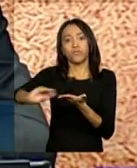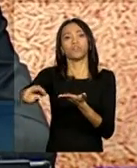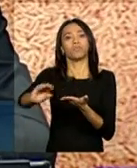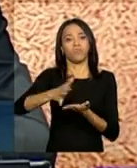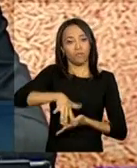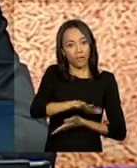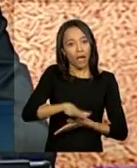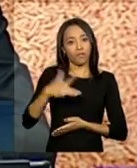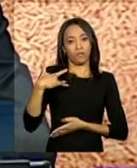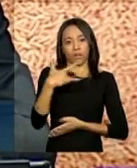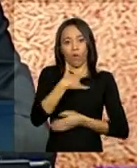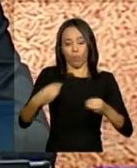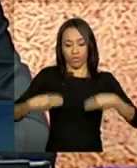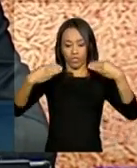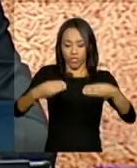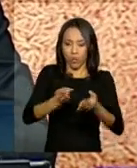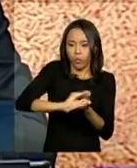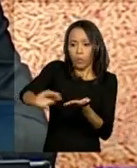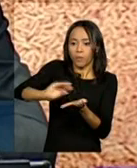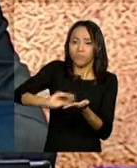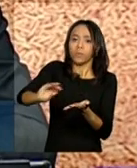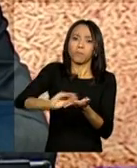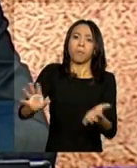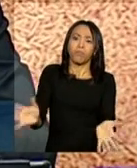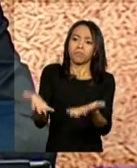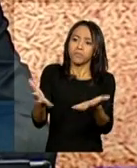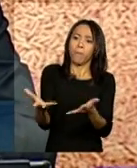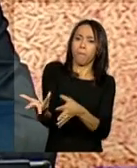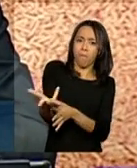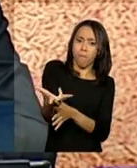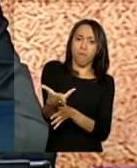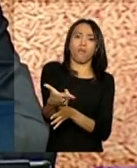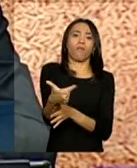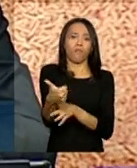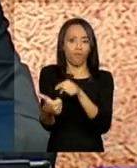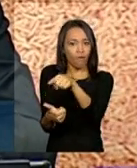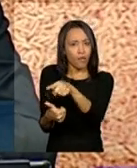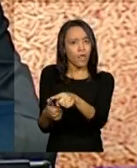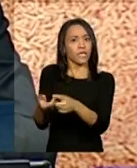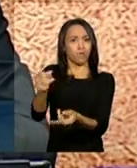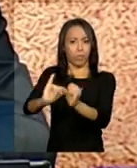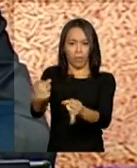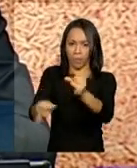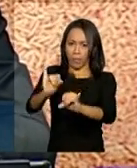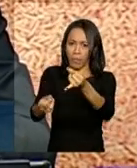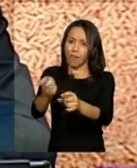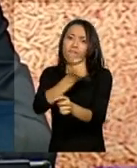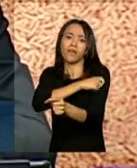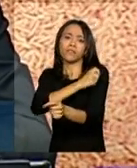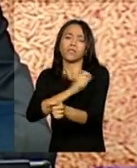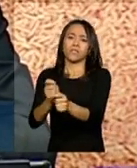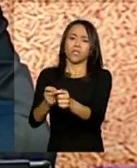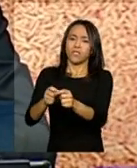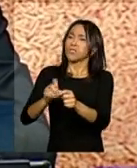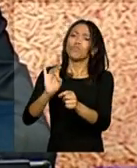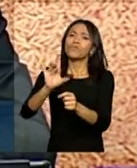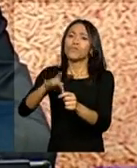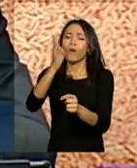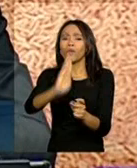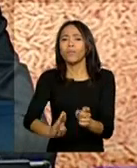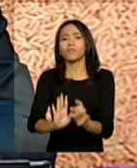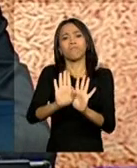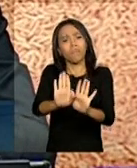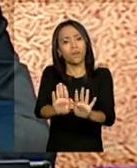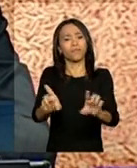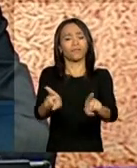Saúde para melhorar e qualificar o Butantã ainda mais como um grande produtor de vacina não só do Brasil mas